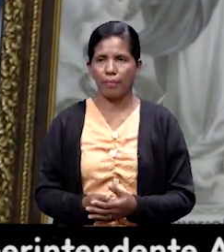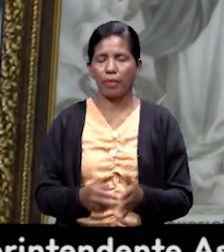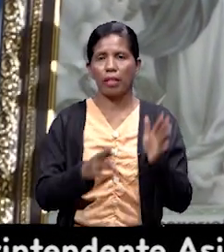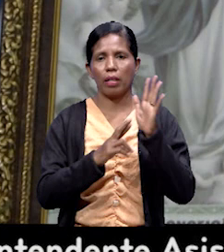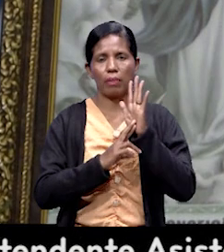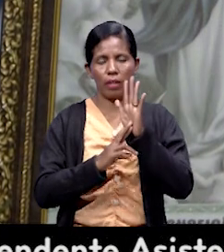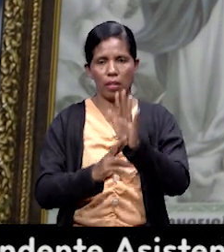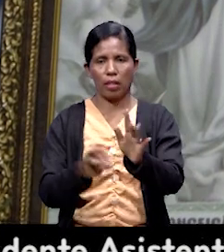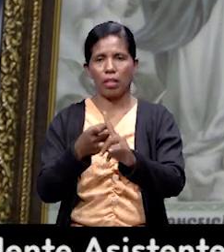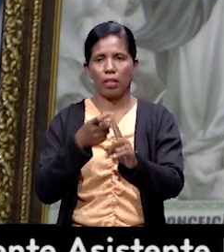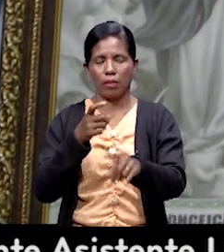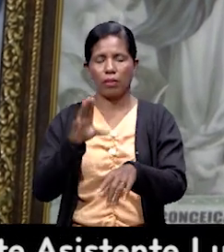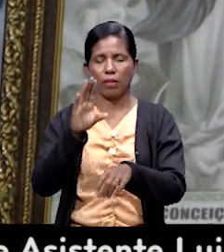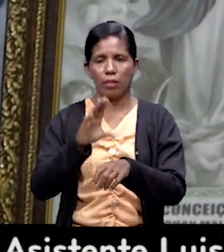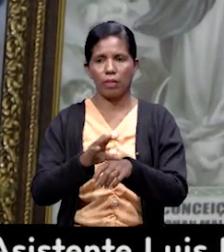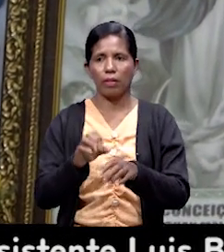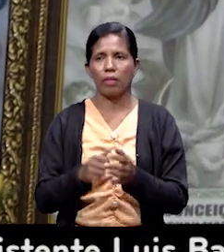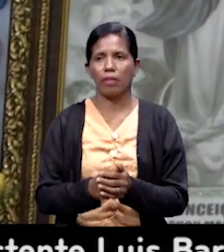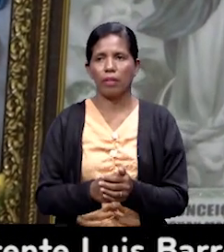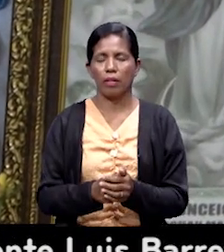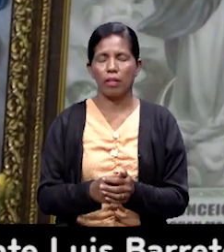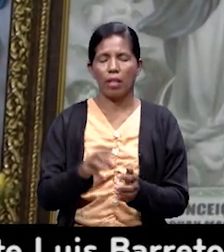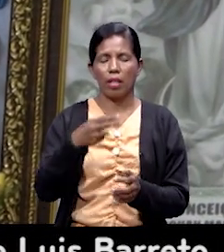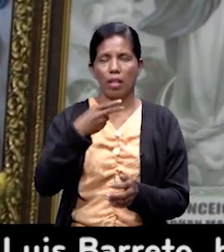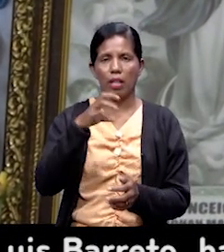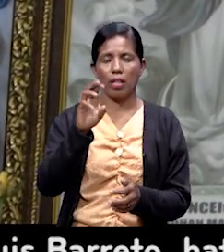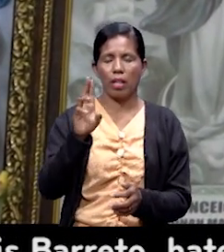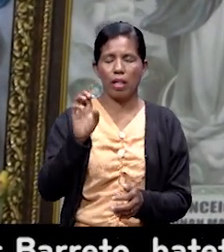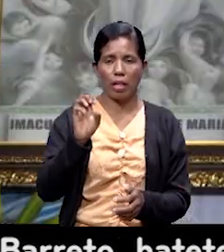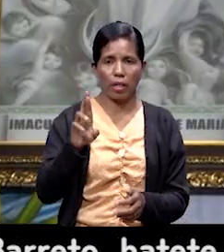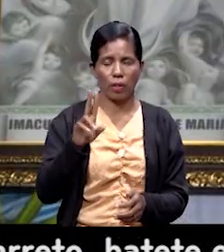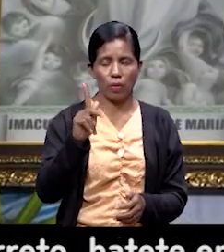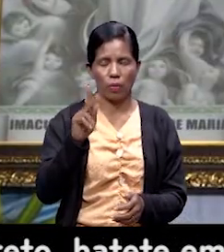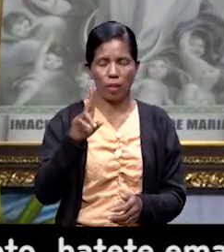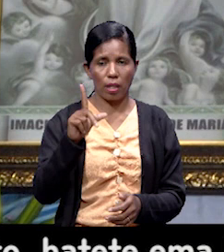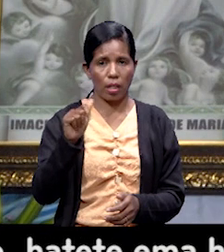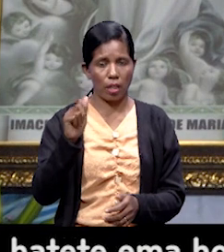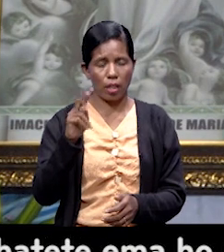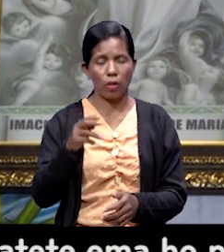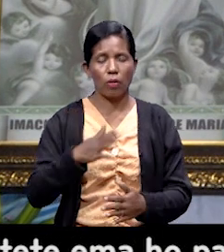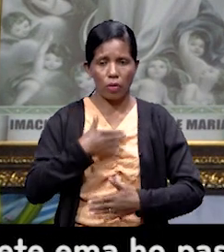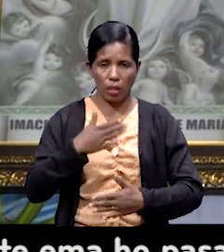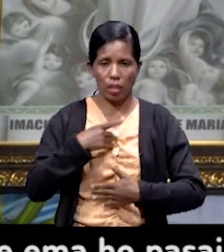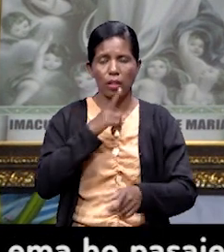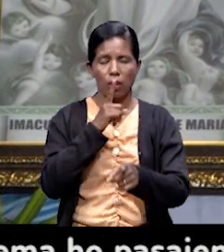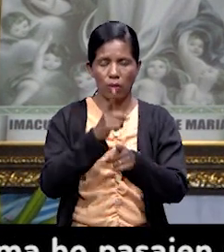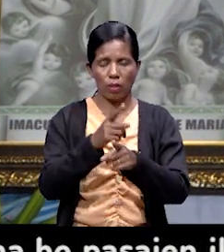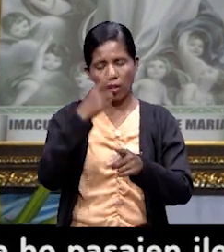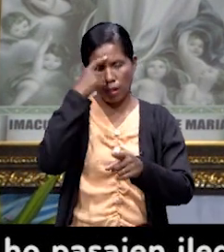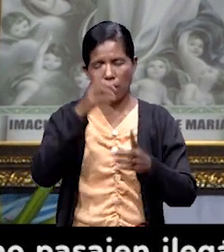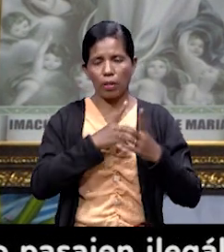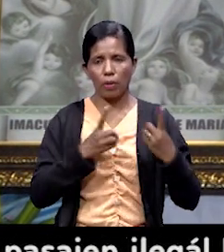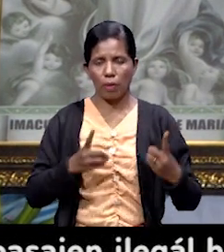Representante na Lulik Fon, Padre Herculano Pereira Muniz, contente tebes tamba homa roma kni domin nokbit, makohin loron